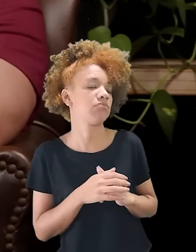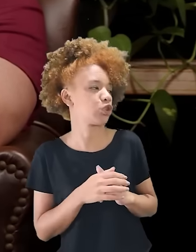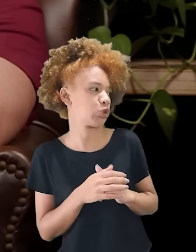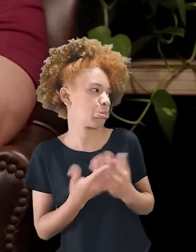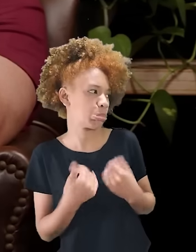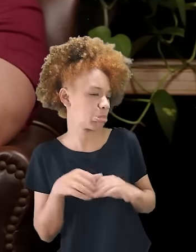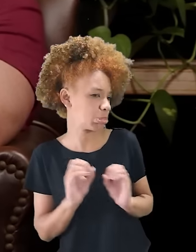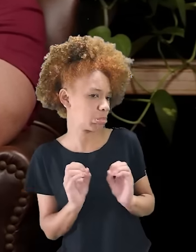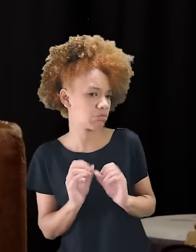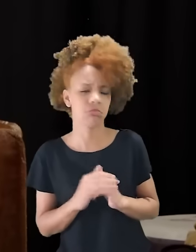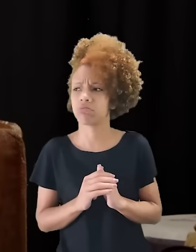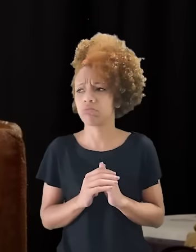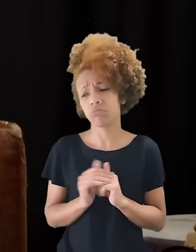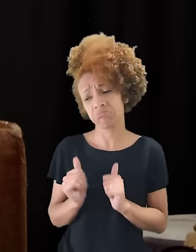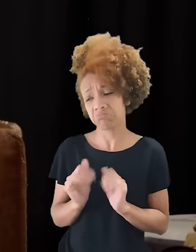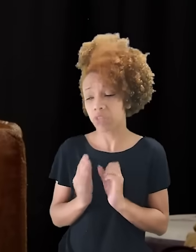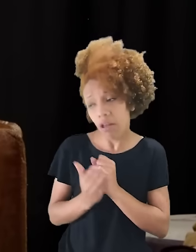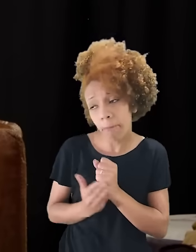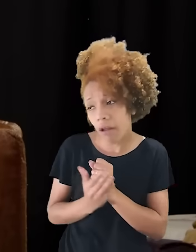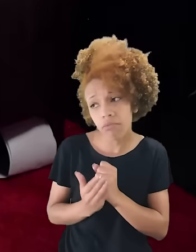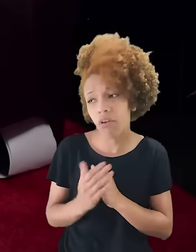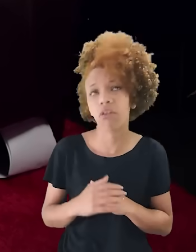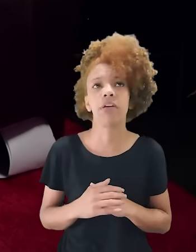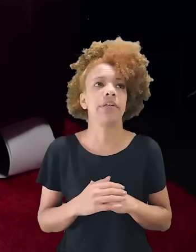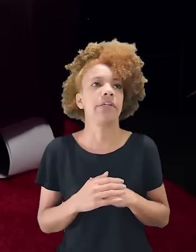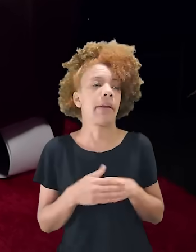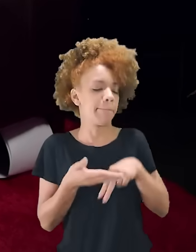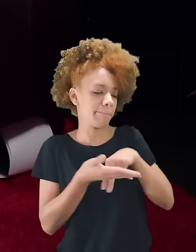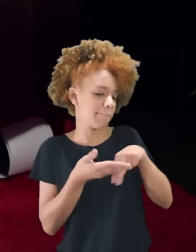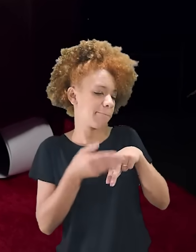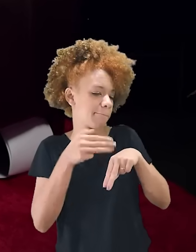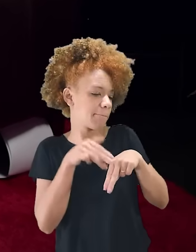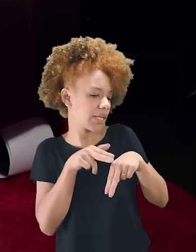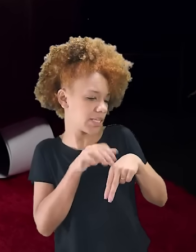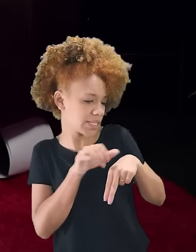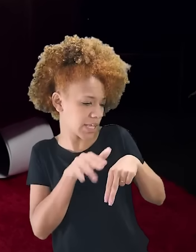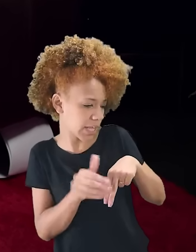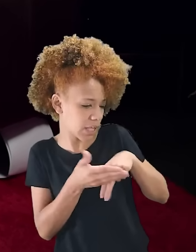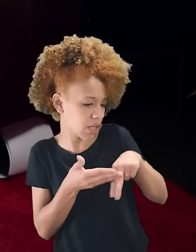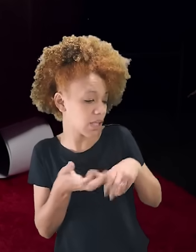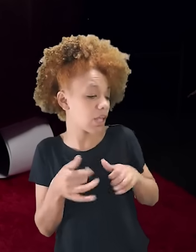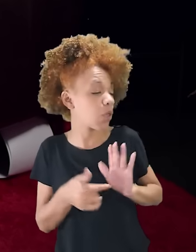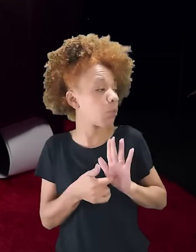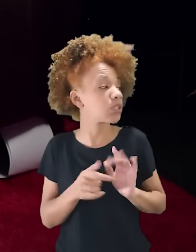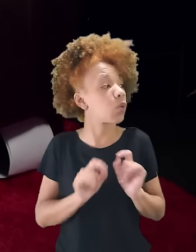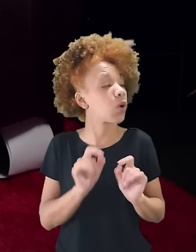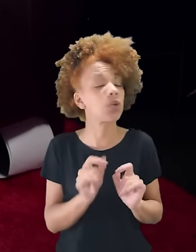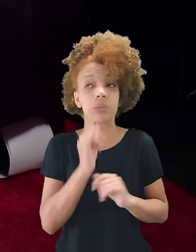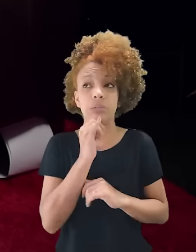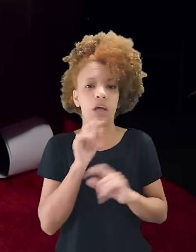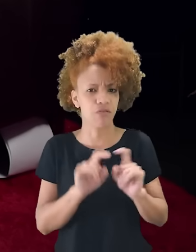pessoa sóbria uma pessoa sóbria Ah entendi quando a pessoa tá de saia e não sei o que você fala ela tá querendo mostrar